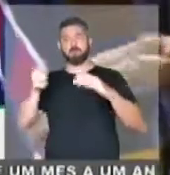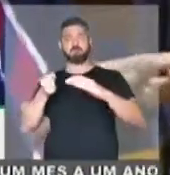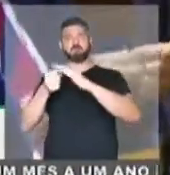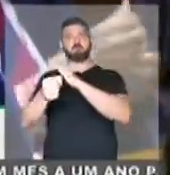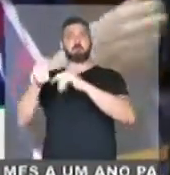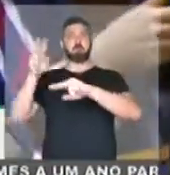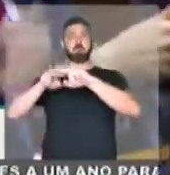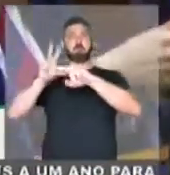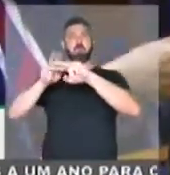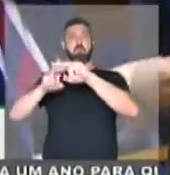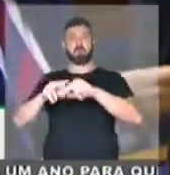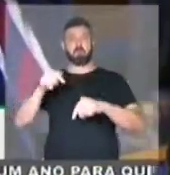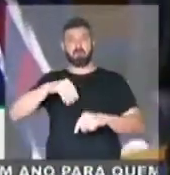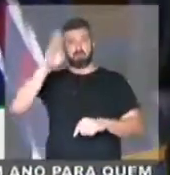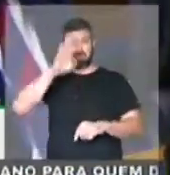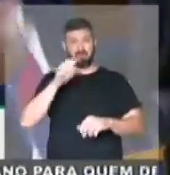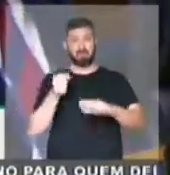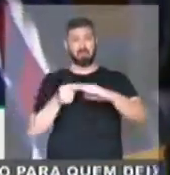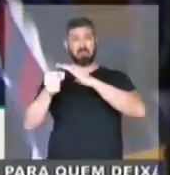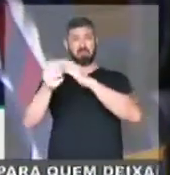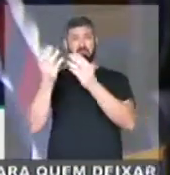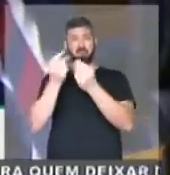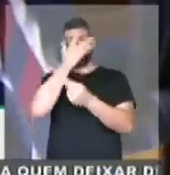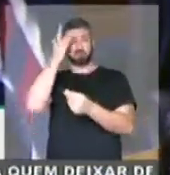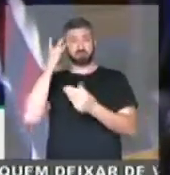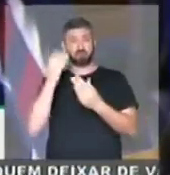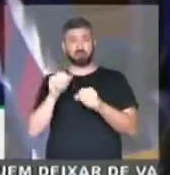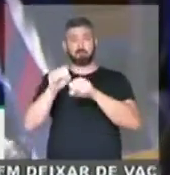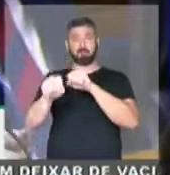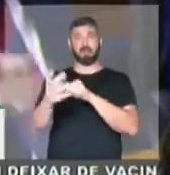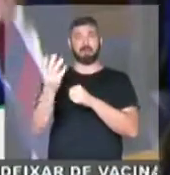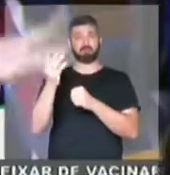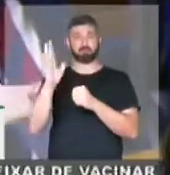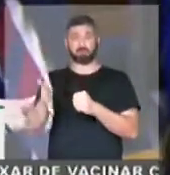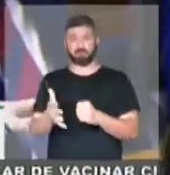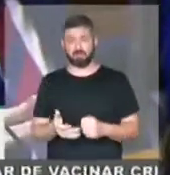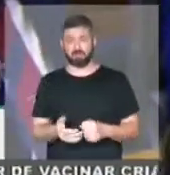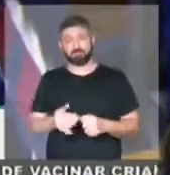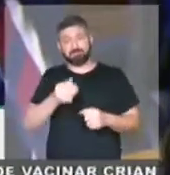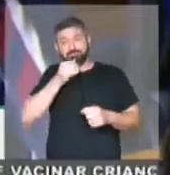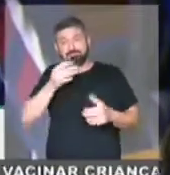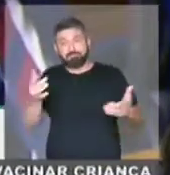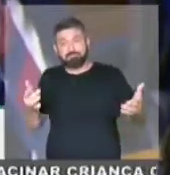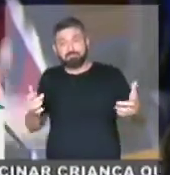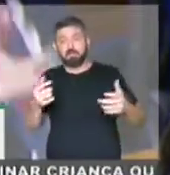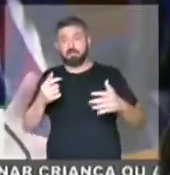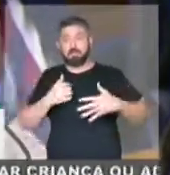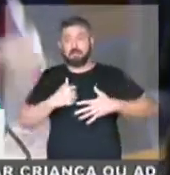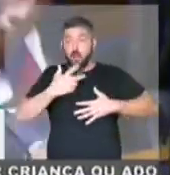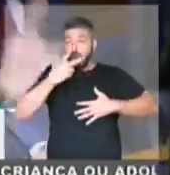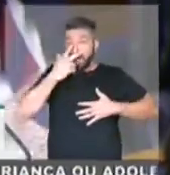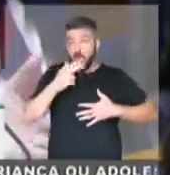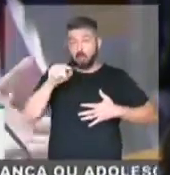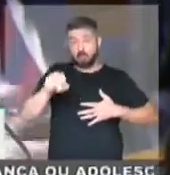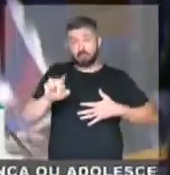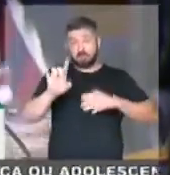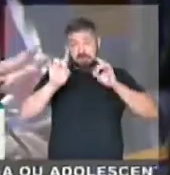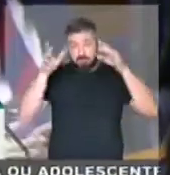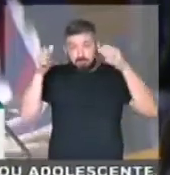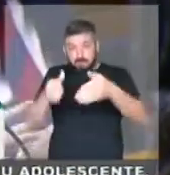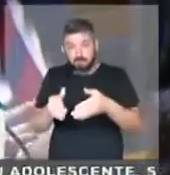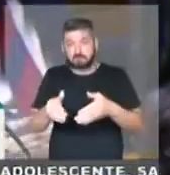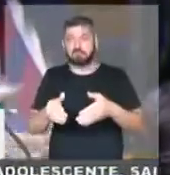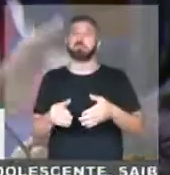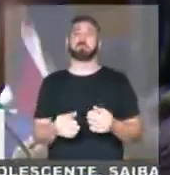Estado Penal, num país que já encarcera muito, já mata muito, e infelizmente penso que essa matéria em